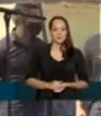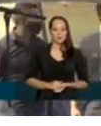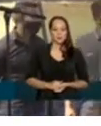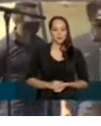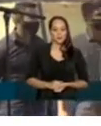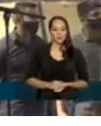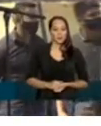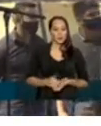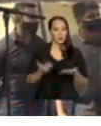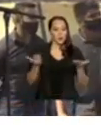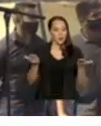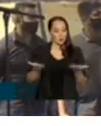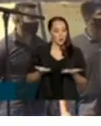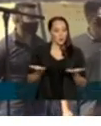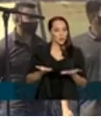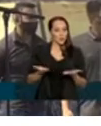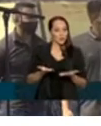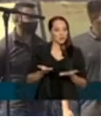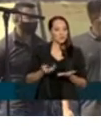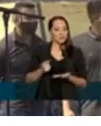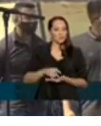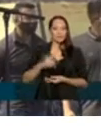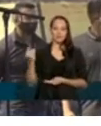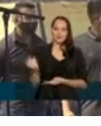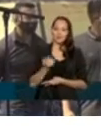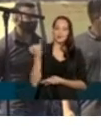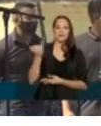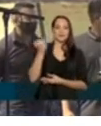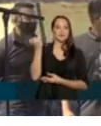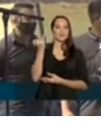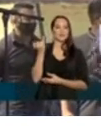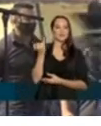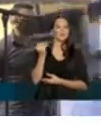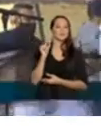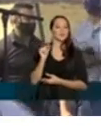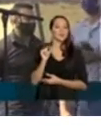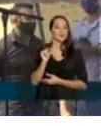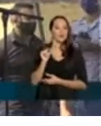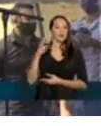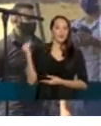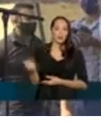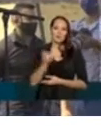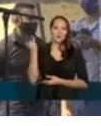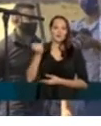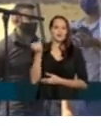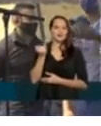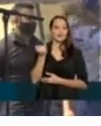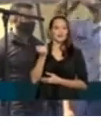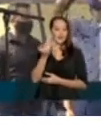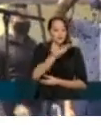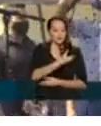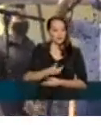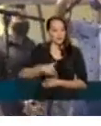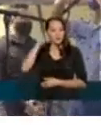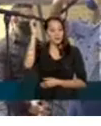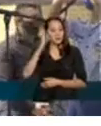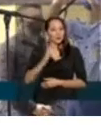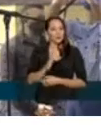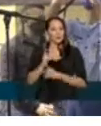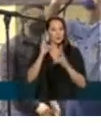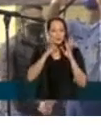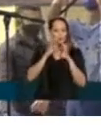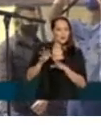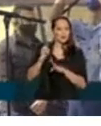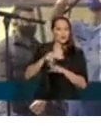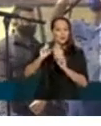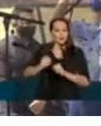O dia de hoje marca a importância dada pelo governo brasileiro à